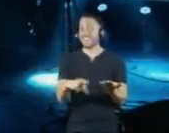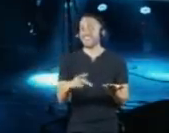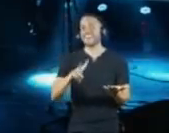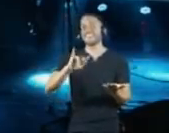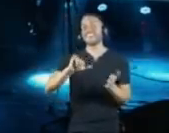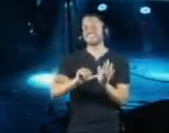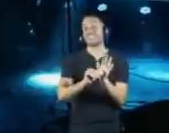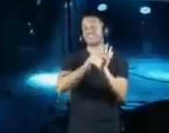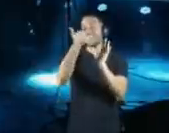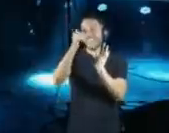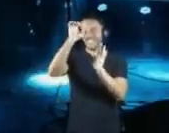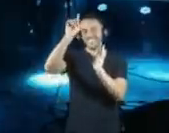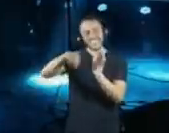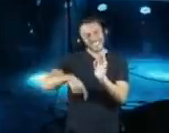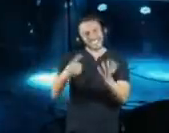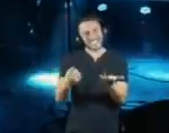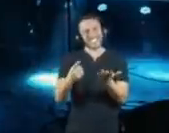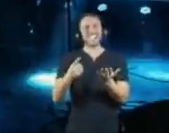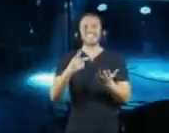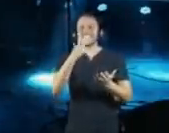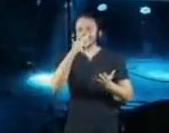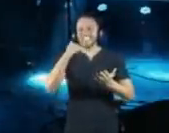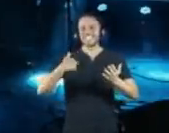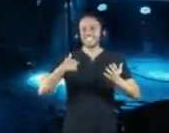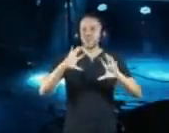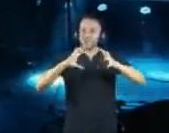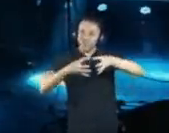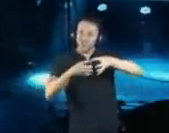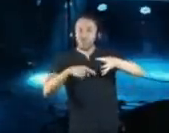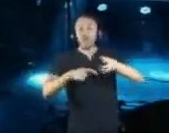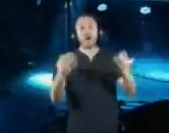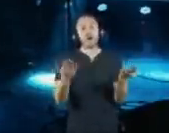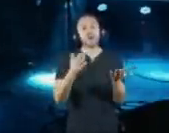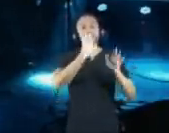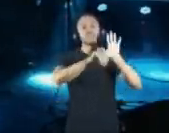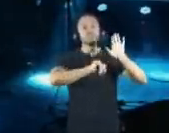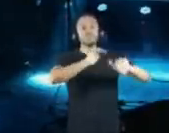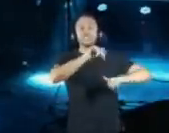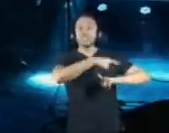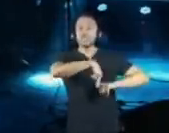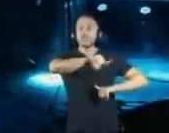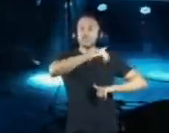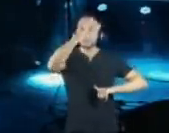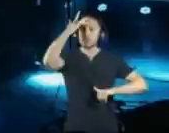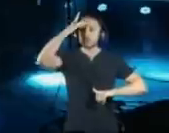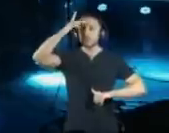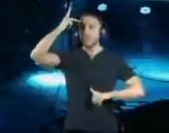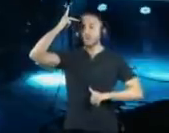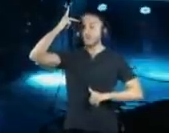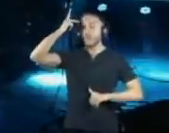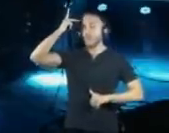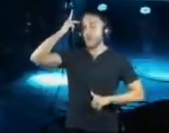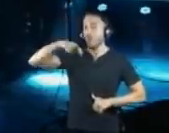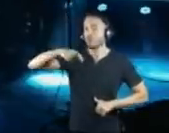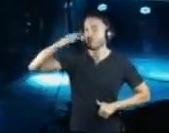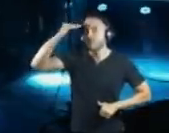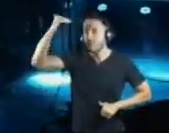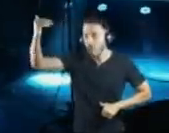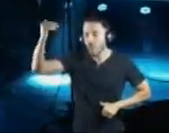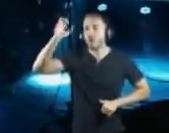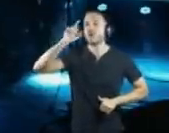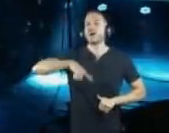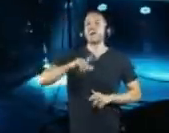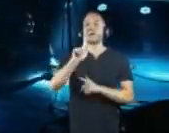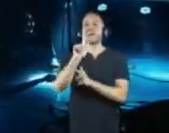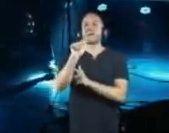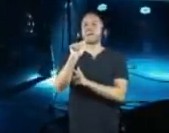É muito incrível poder chamar aqui no palco um dos maiores expoentes do rock paulista, do punk rock, a banda Garotos Podres. Formada em 82